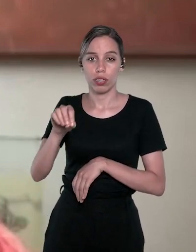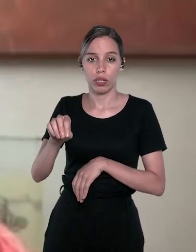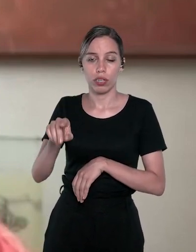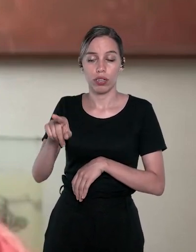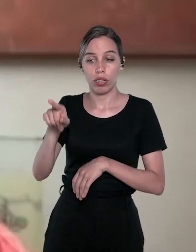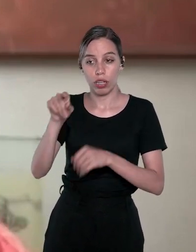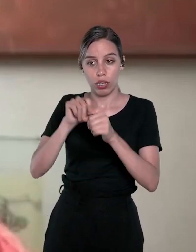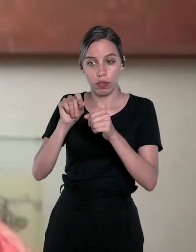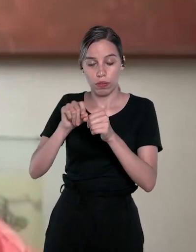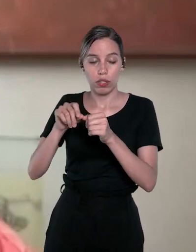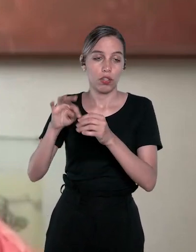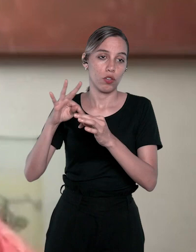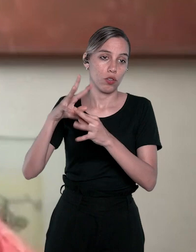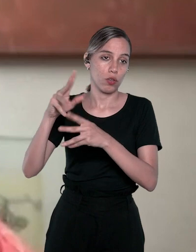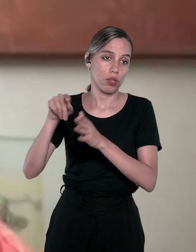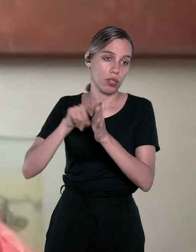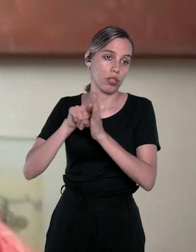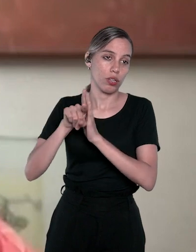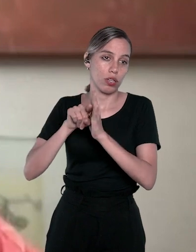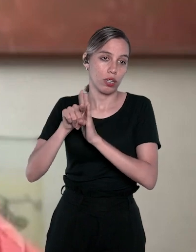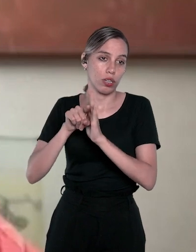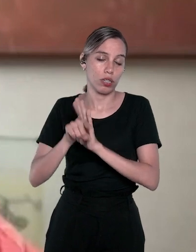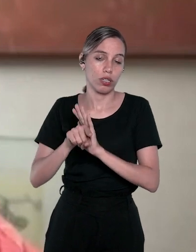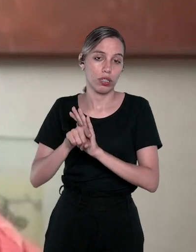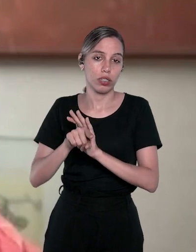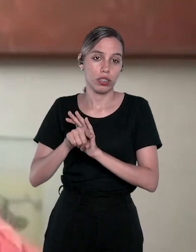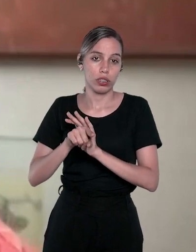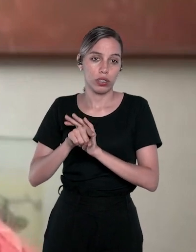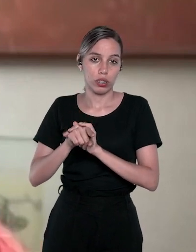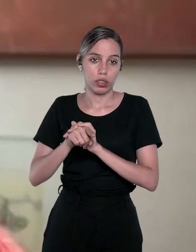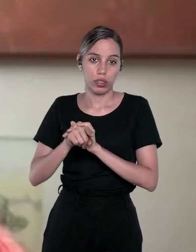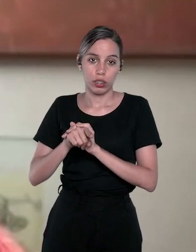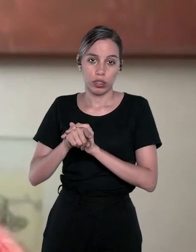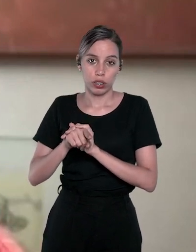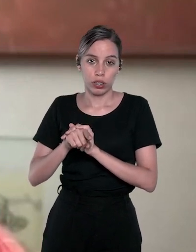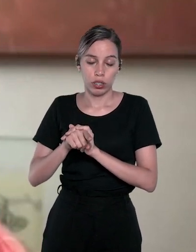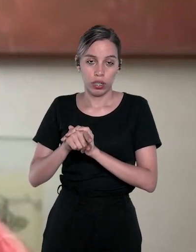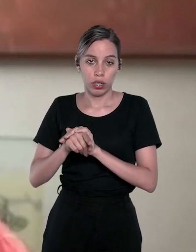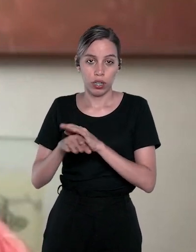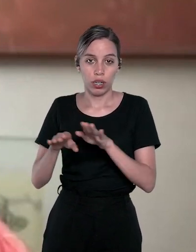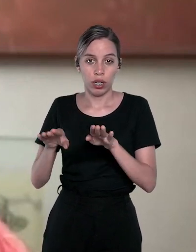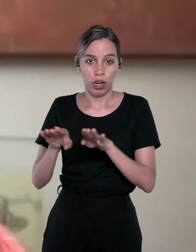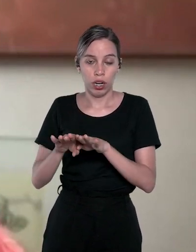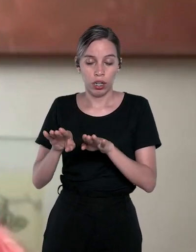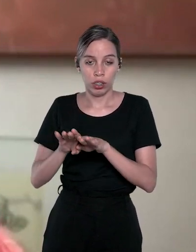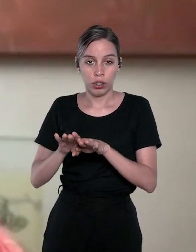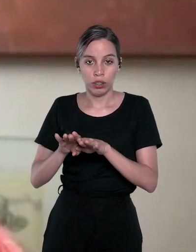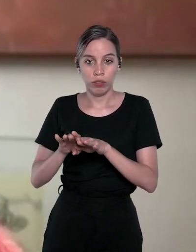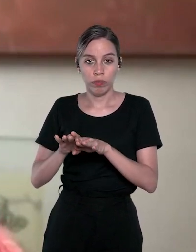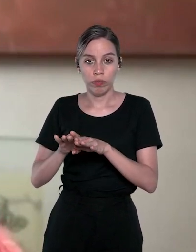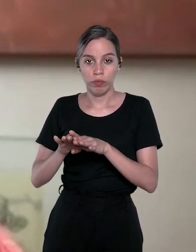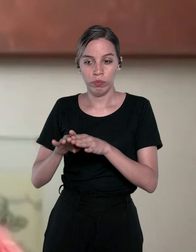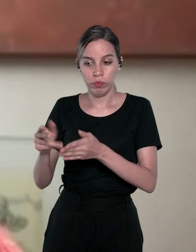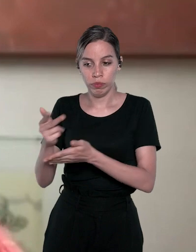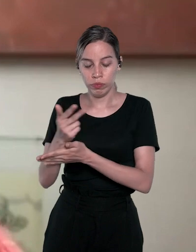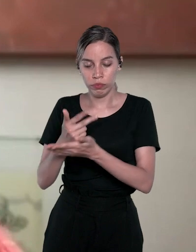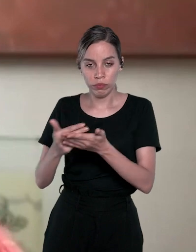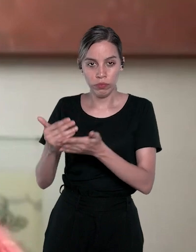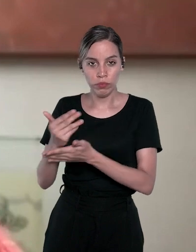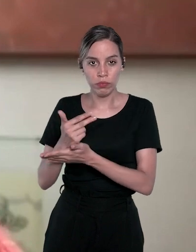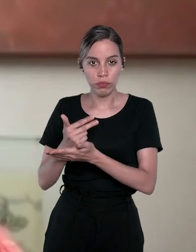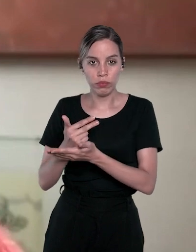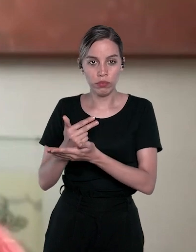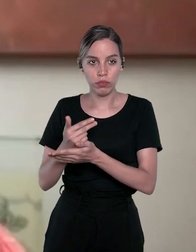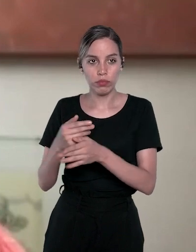fez toda a pesquisa iconográfica, e também com o projeto gráfico